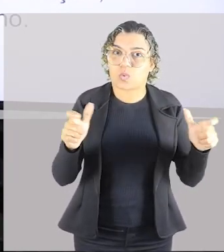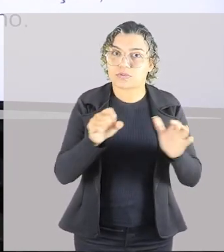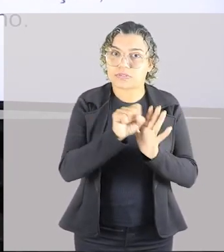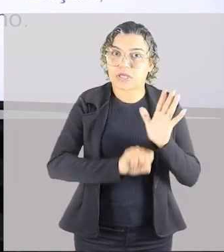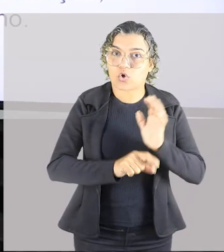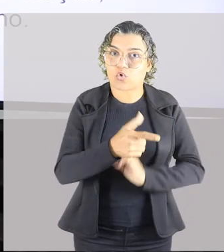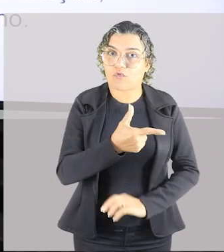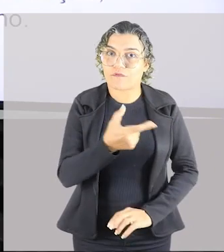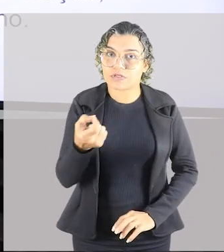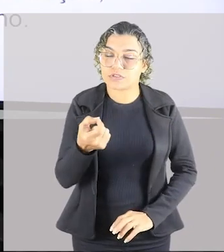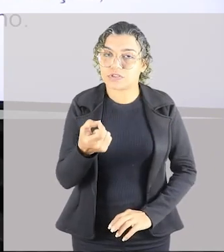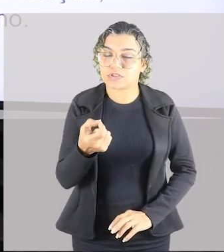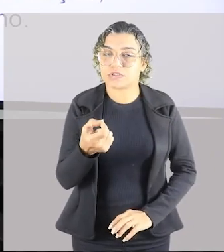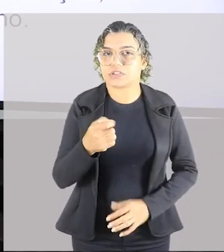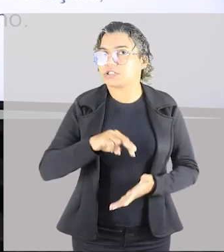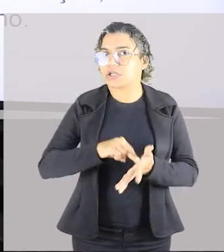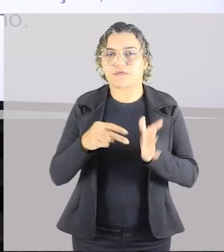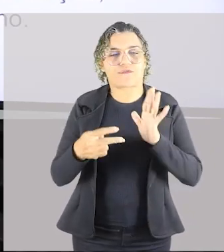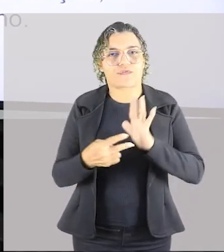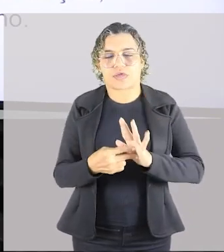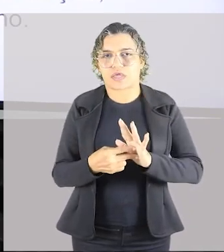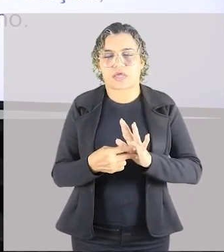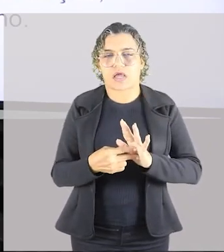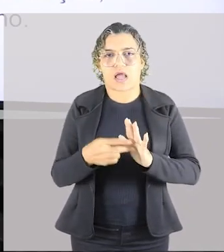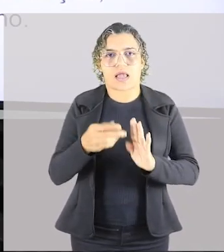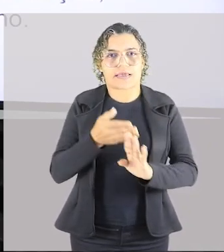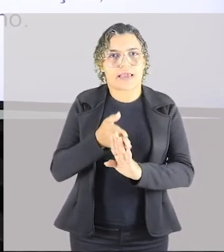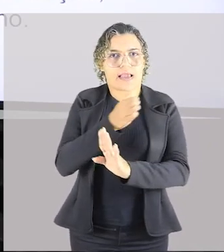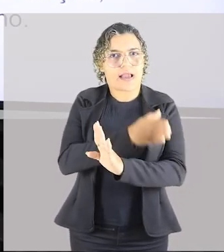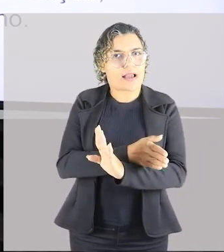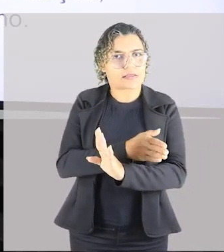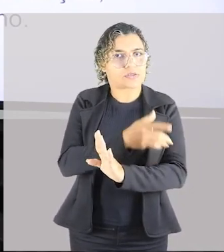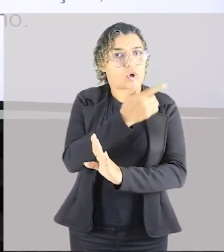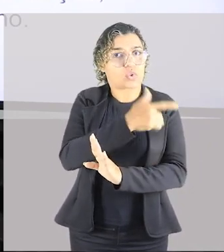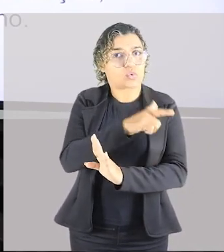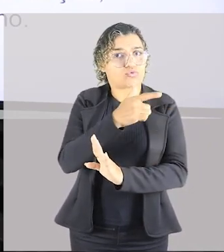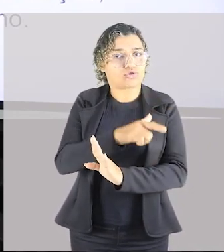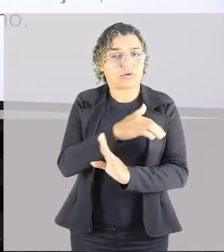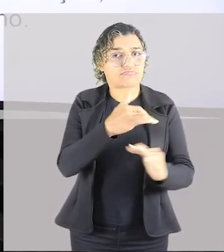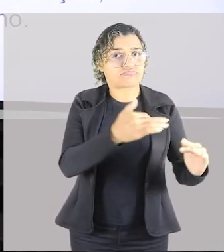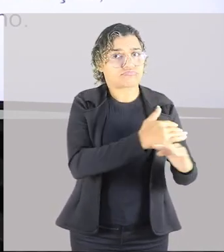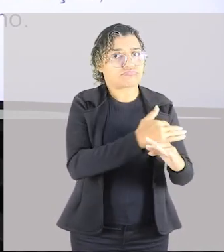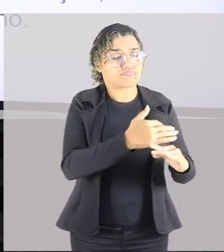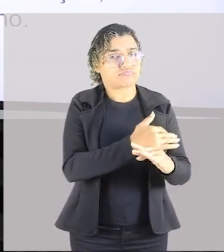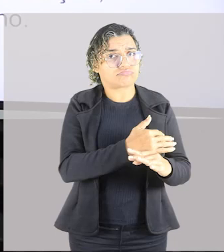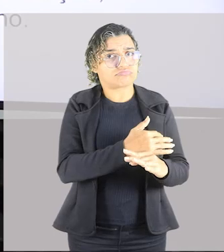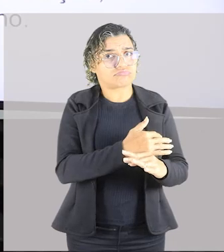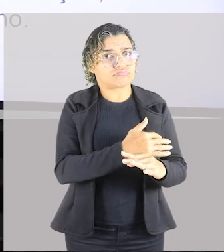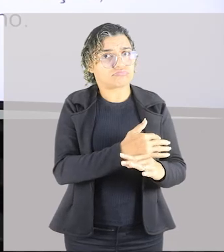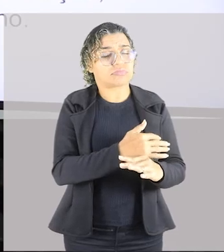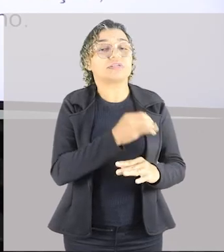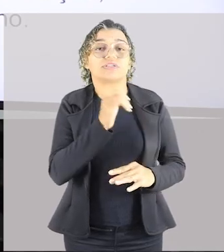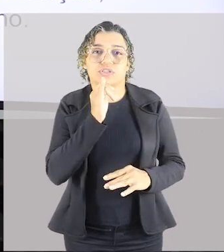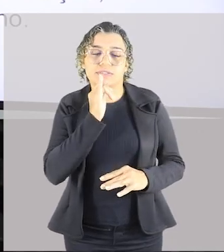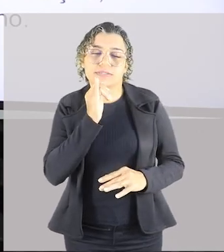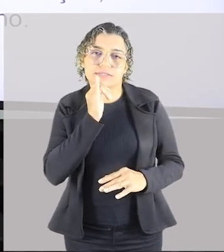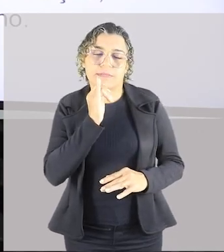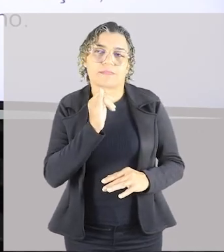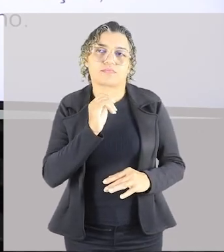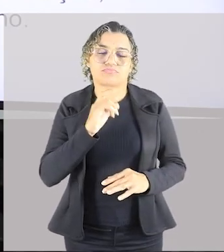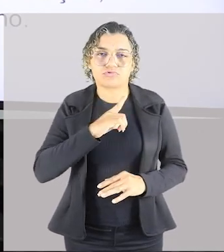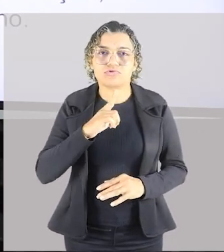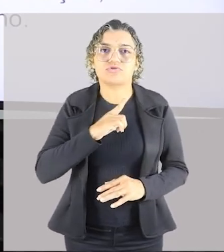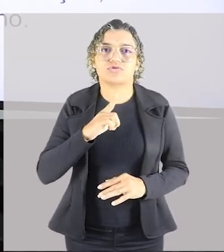XX não significa dizer que nos séculos anteriores não tinha malhas urbanas. Tu tinha, mas tu tinha ela em bem